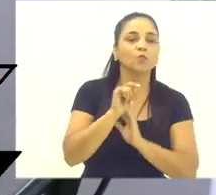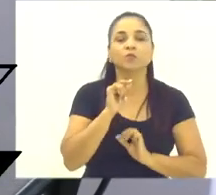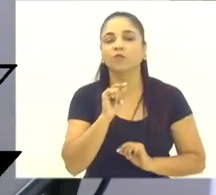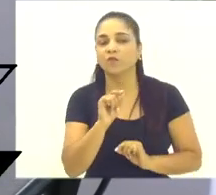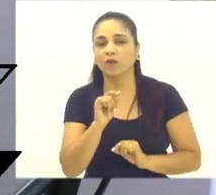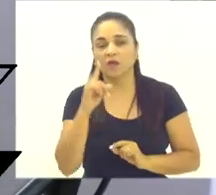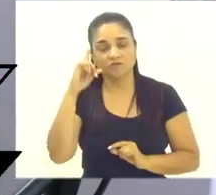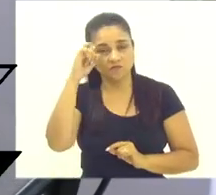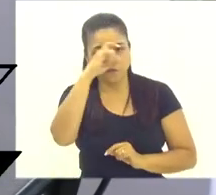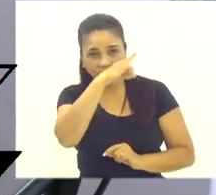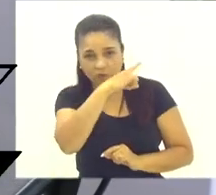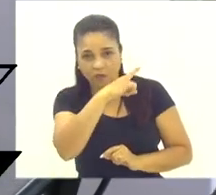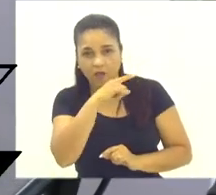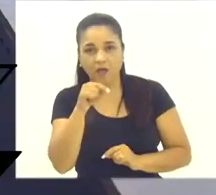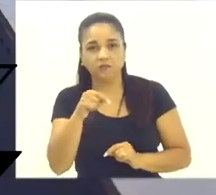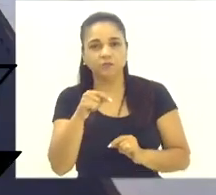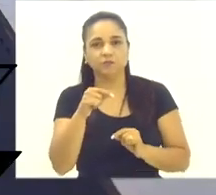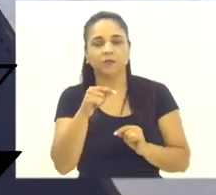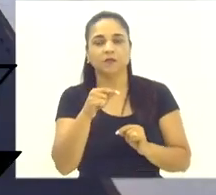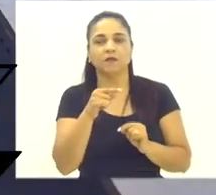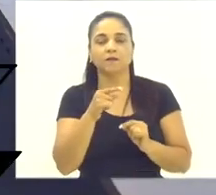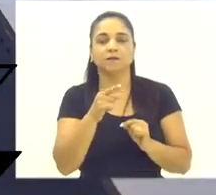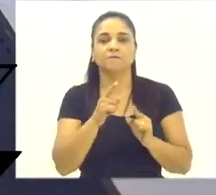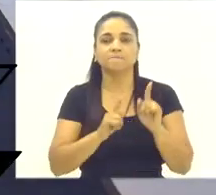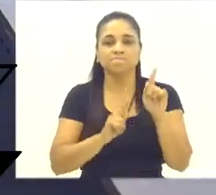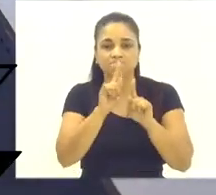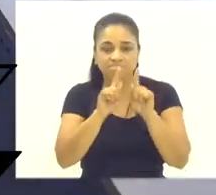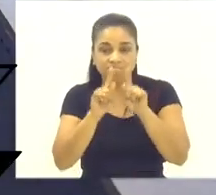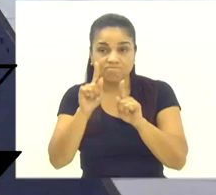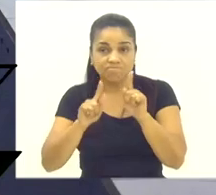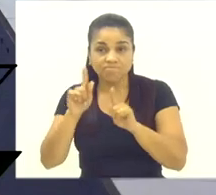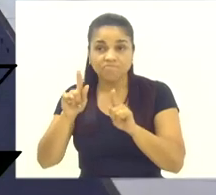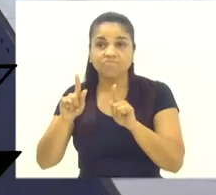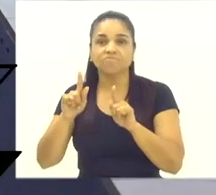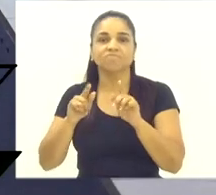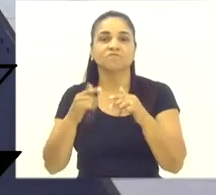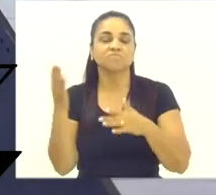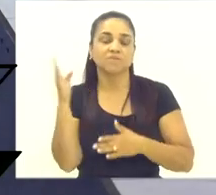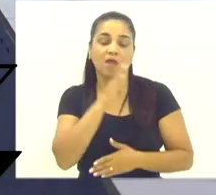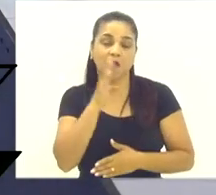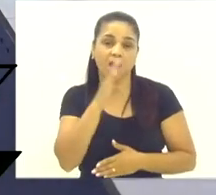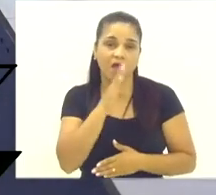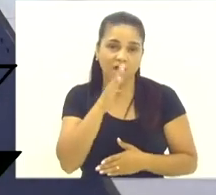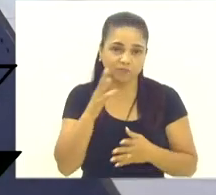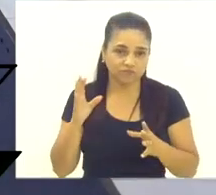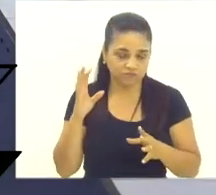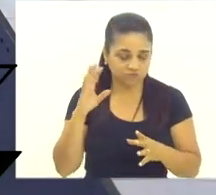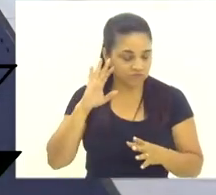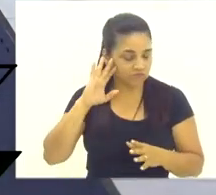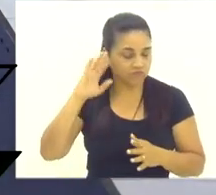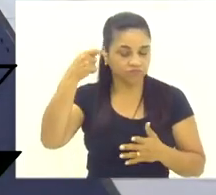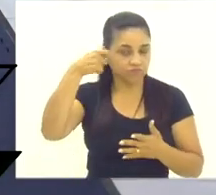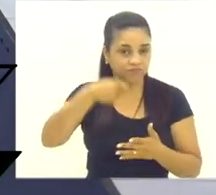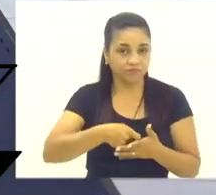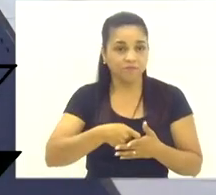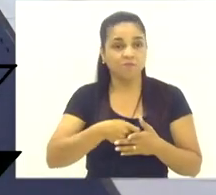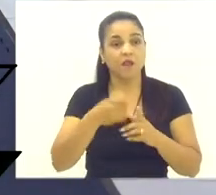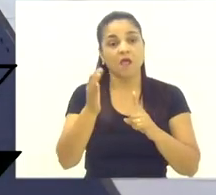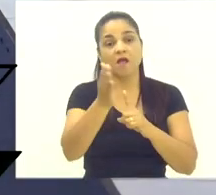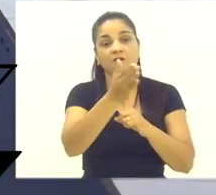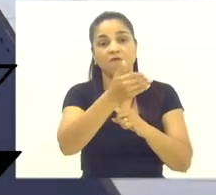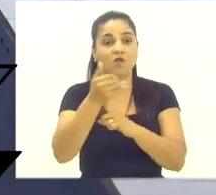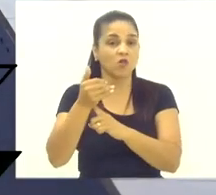das licitações para que essas licitações fossem mais ágeis por conta da velocidade dos equipamentos